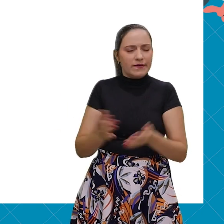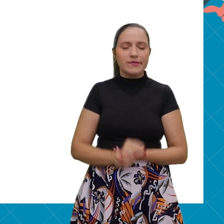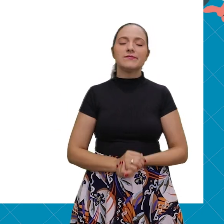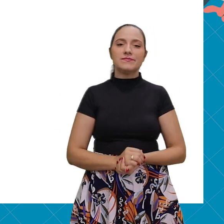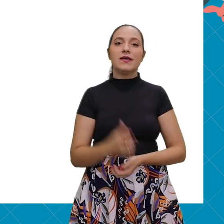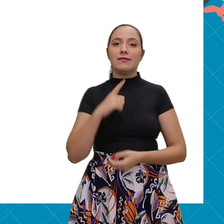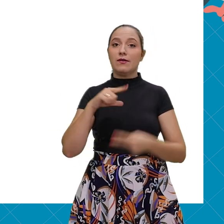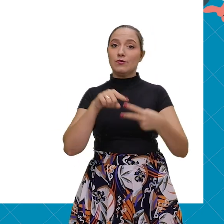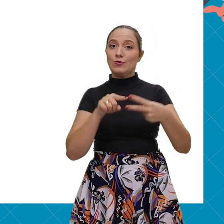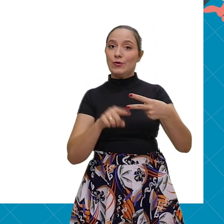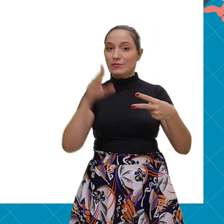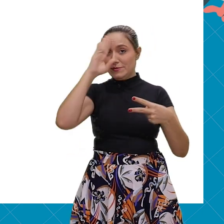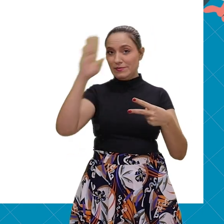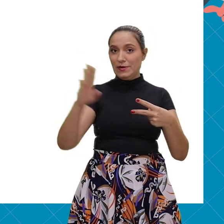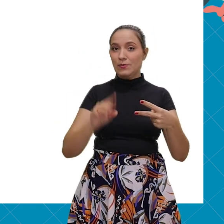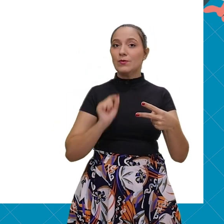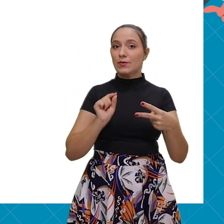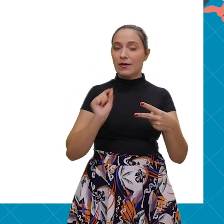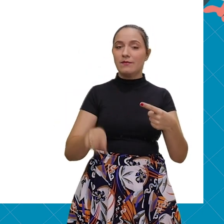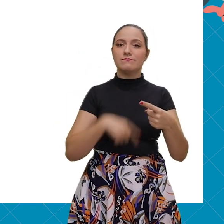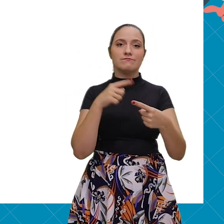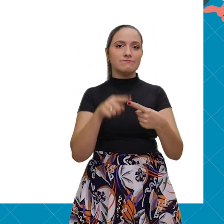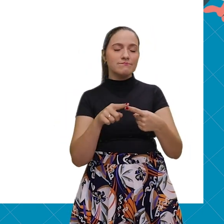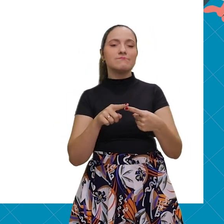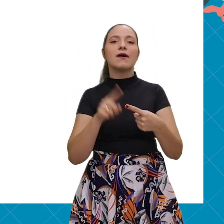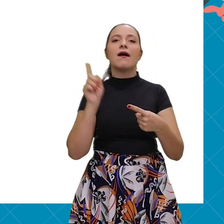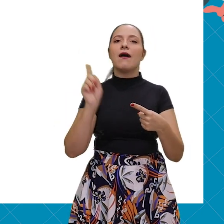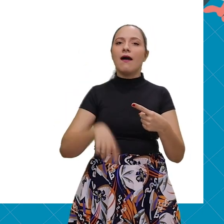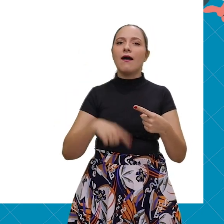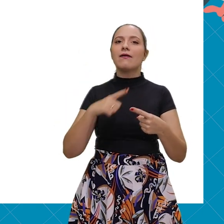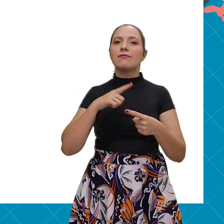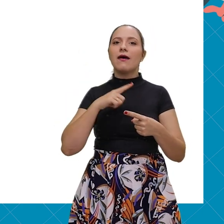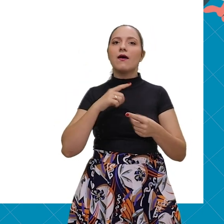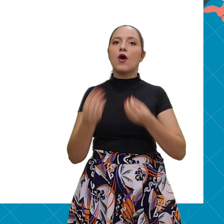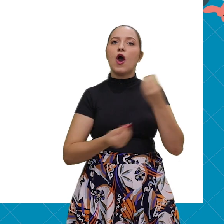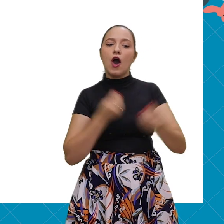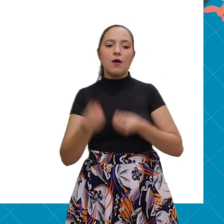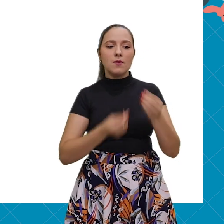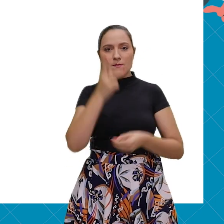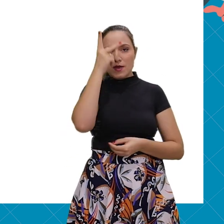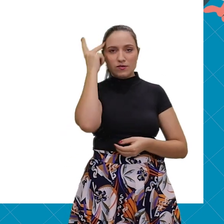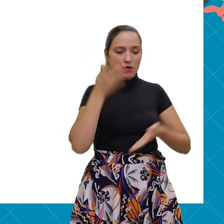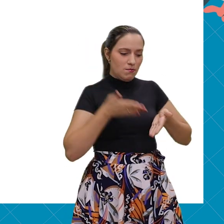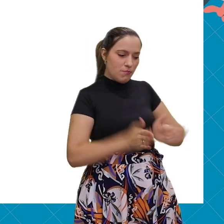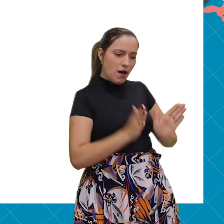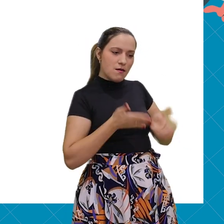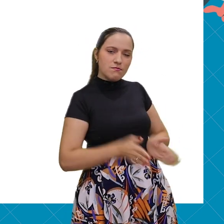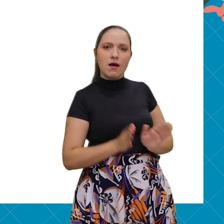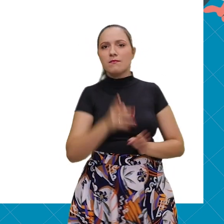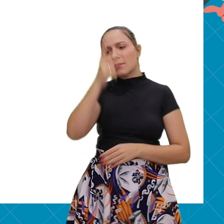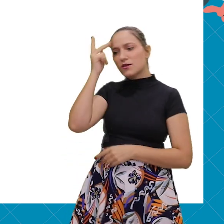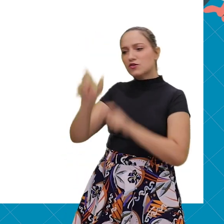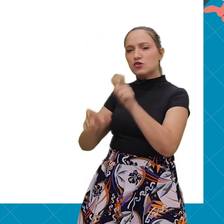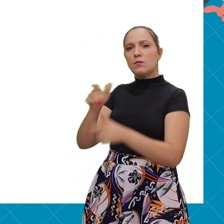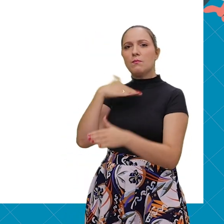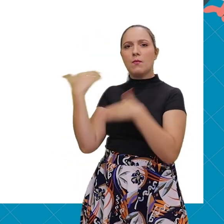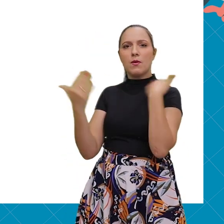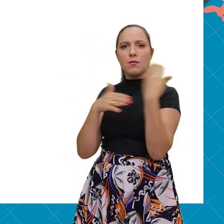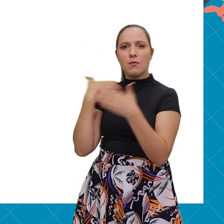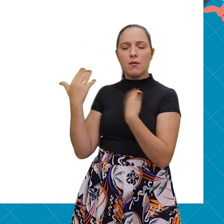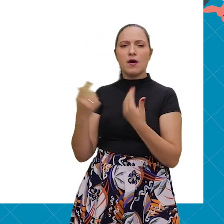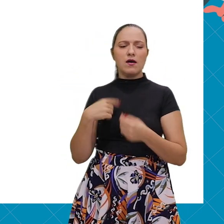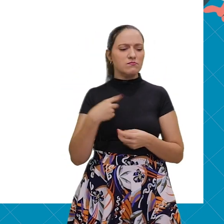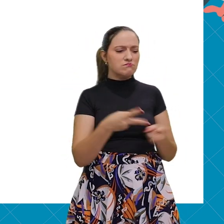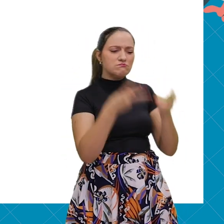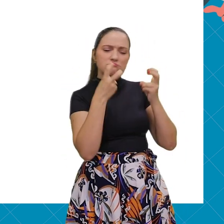índices básicos. O primeiro deles é o crescimento vegetativo, que nada mais é do que a diferença entre o número de pessoas que nascem e o número de pessoas que morrem.